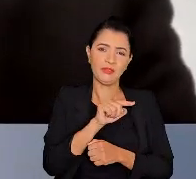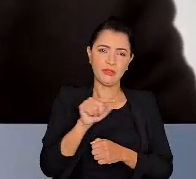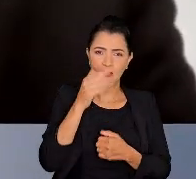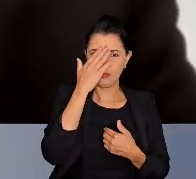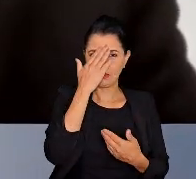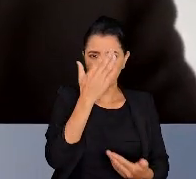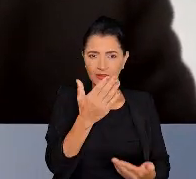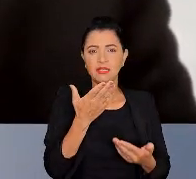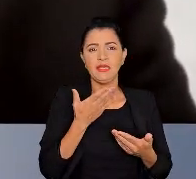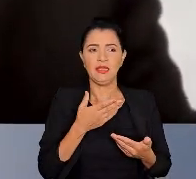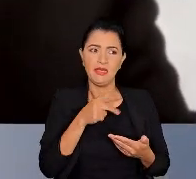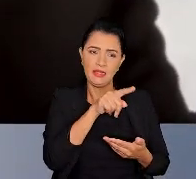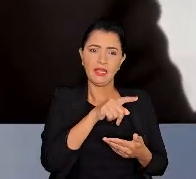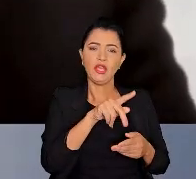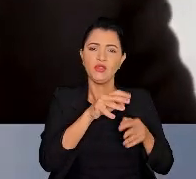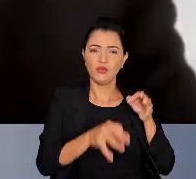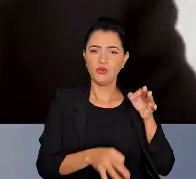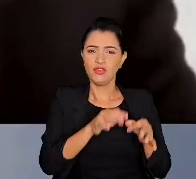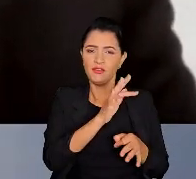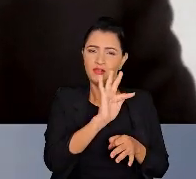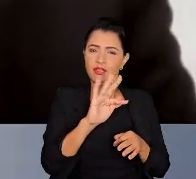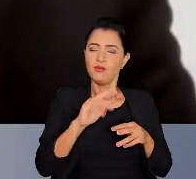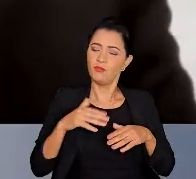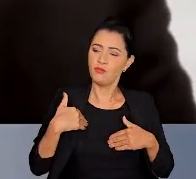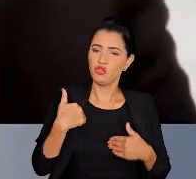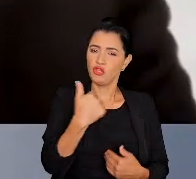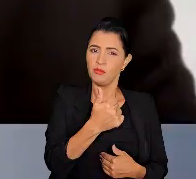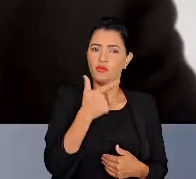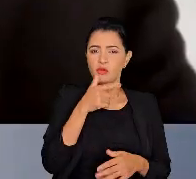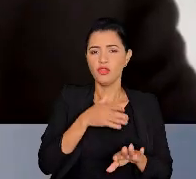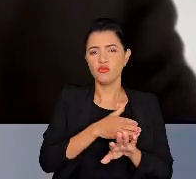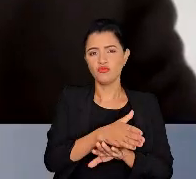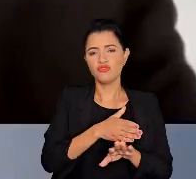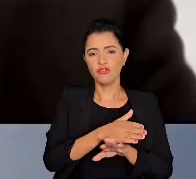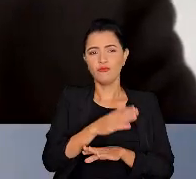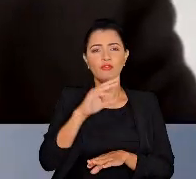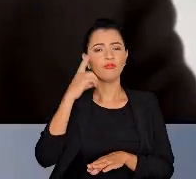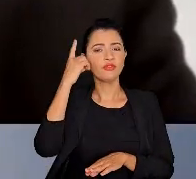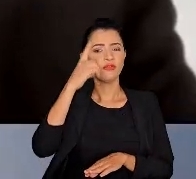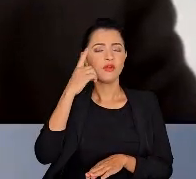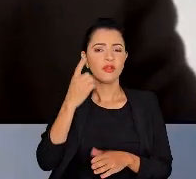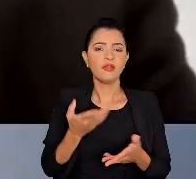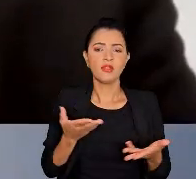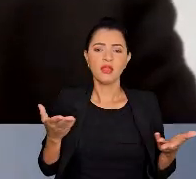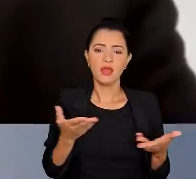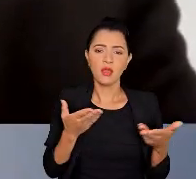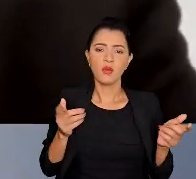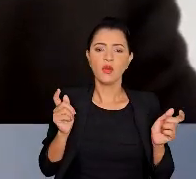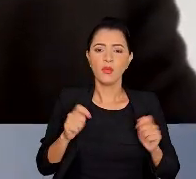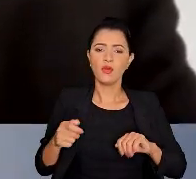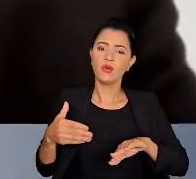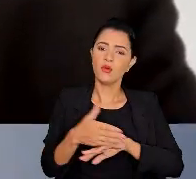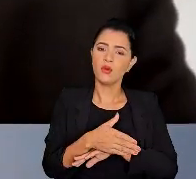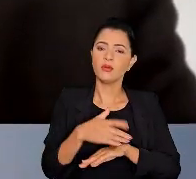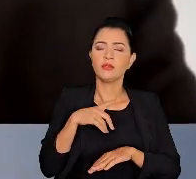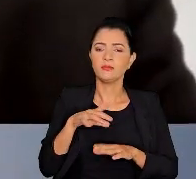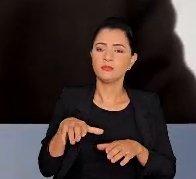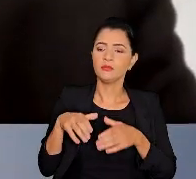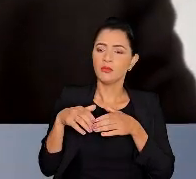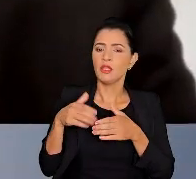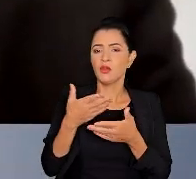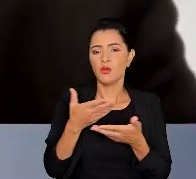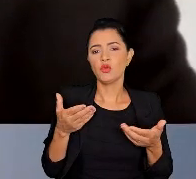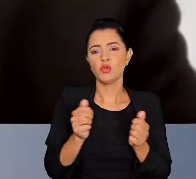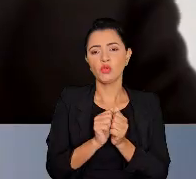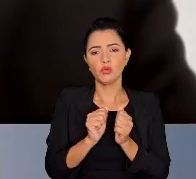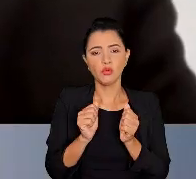que eu frequento já há muitos anos como advogado e agora tenho o prazer de estar aqui na companhia de